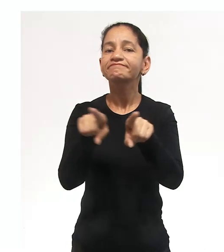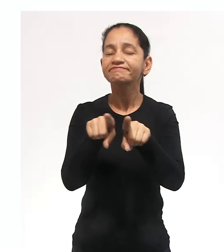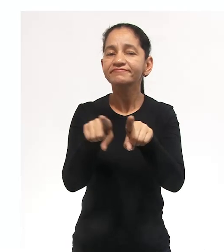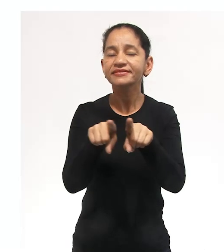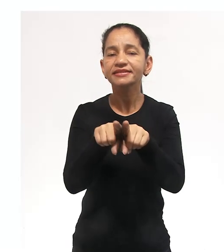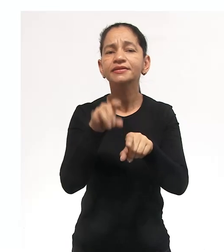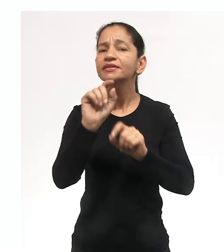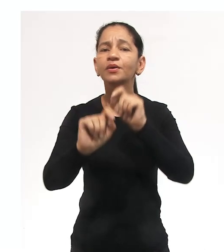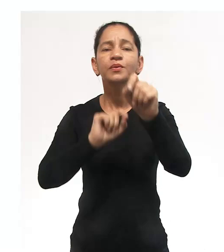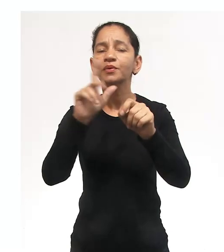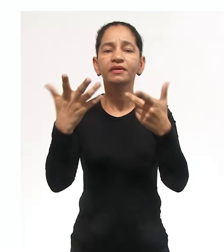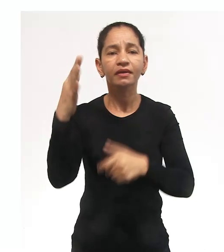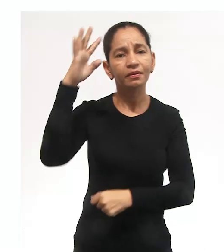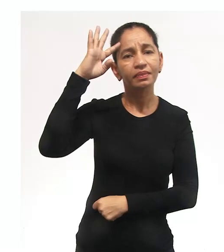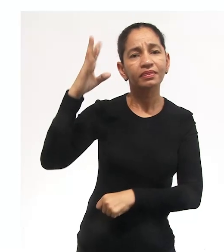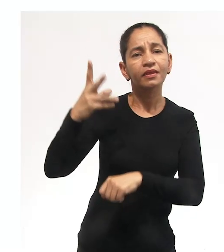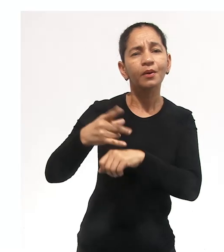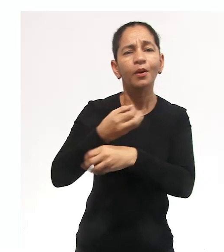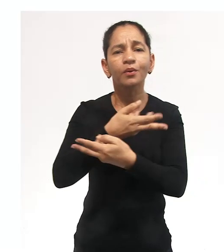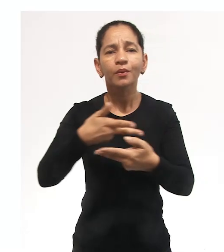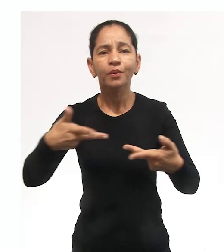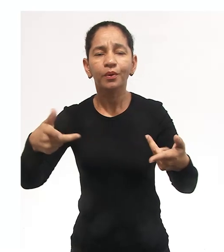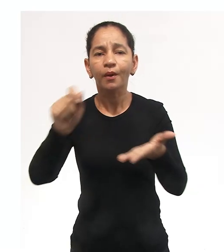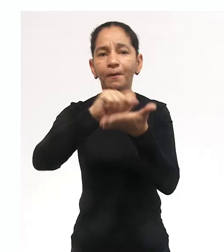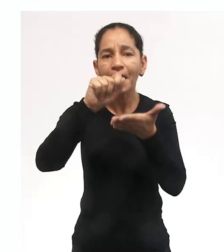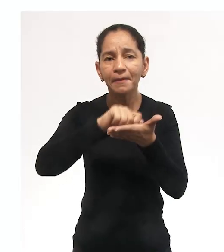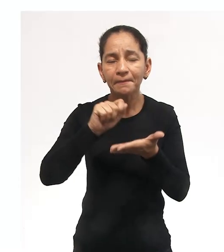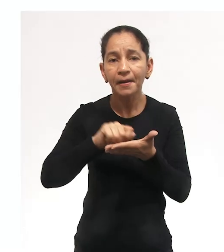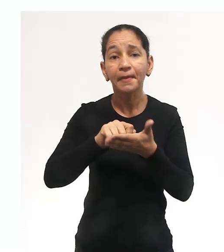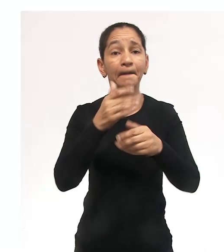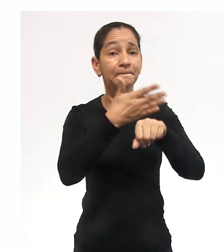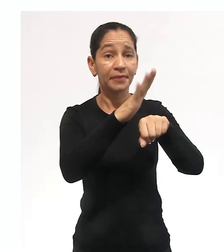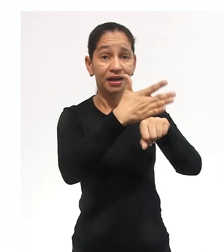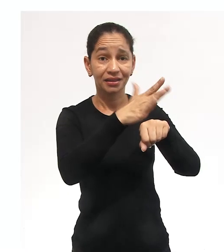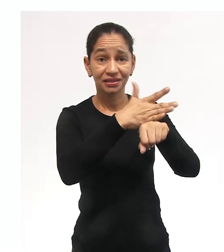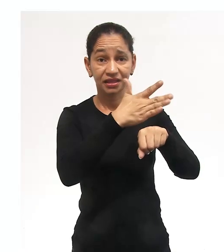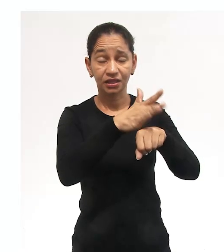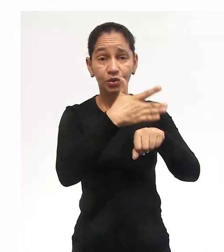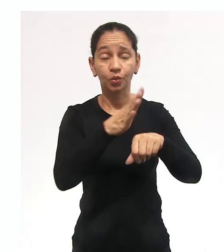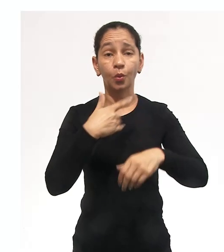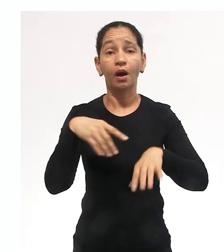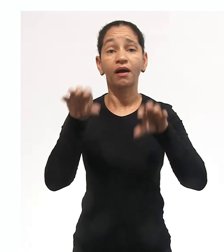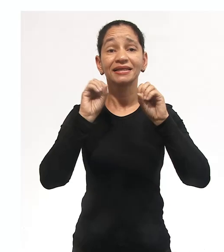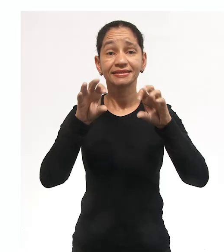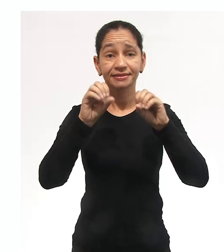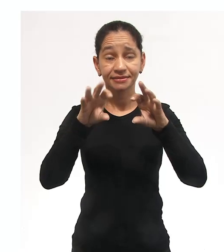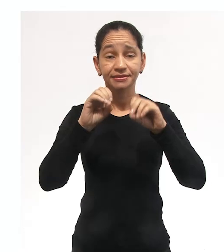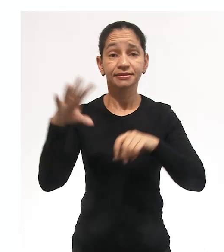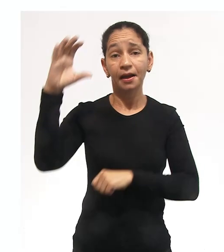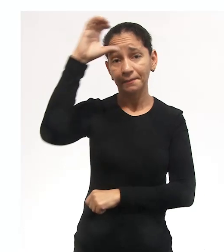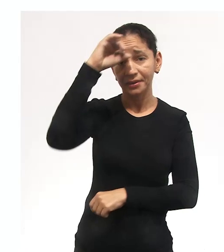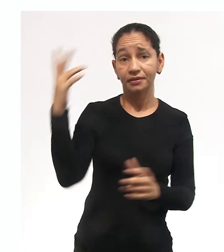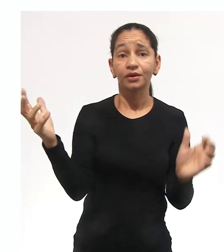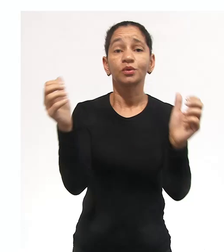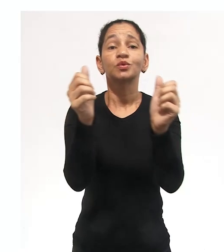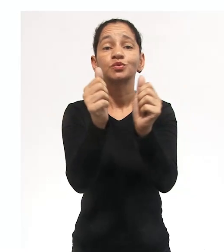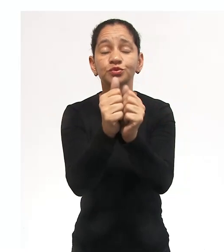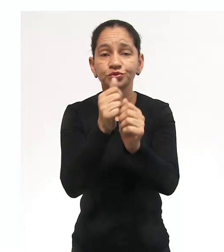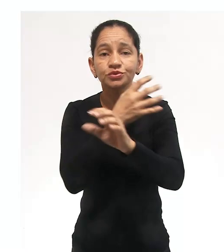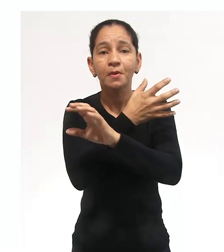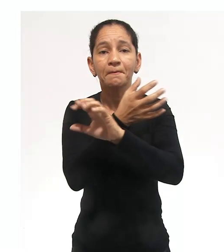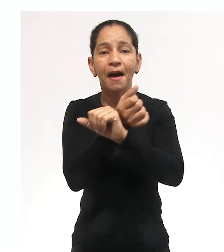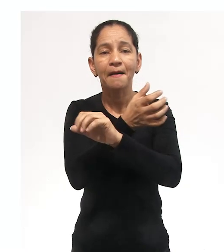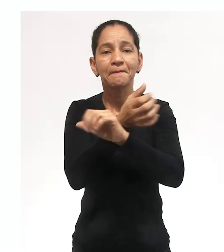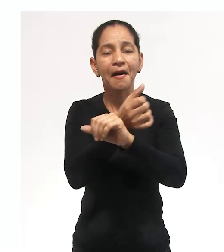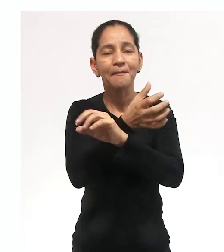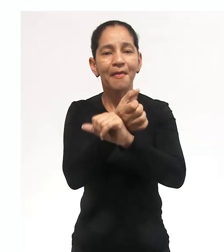alfabetização, concepções teóricas, práticas e metodológicas do ensinar a aprender a linguagem escrita